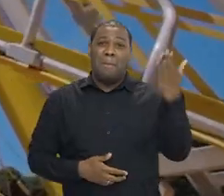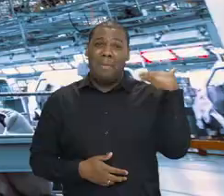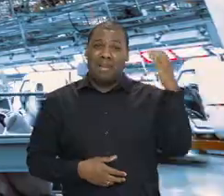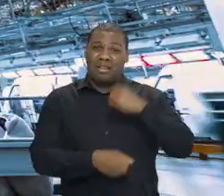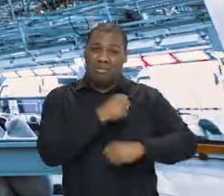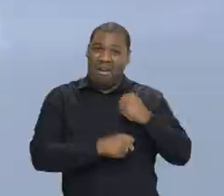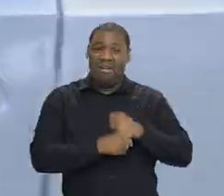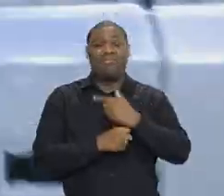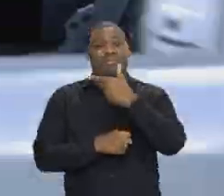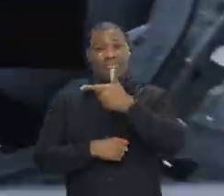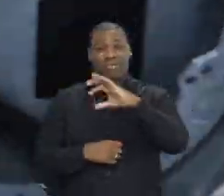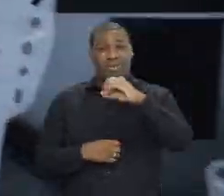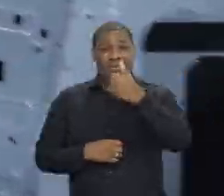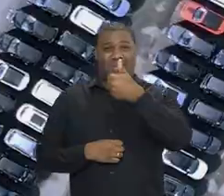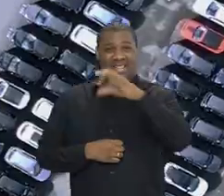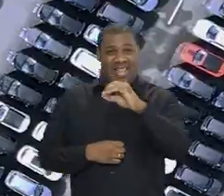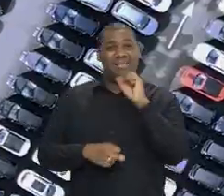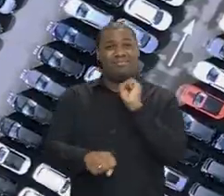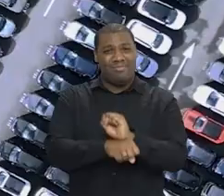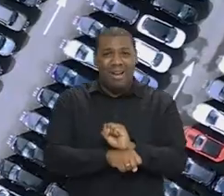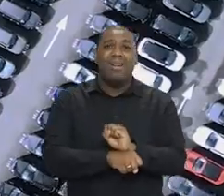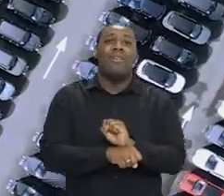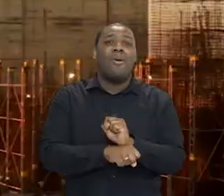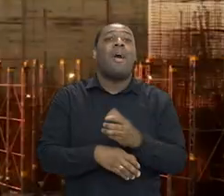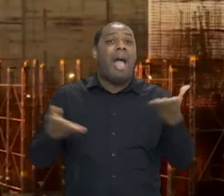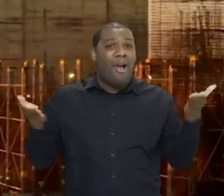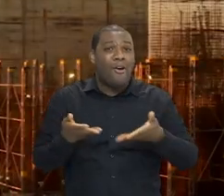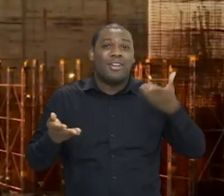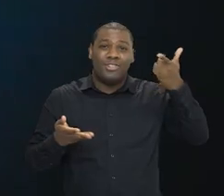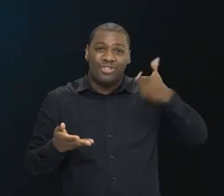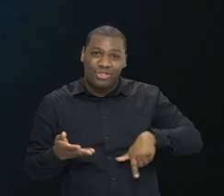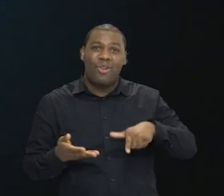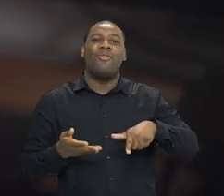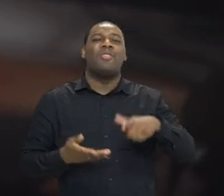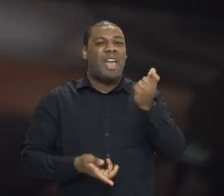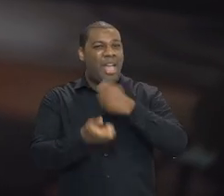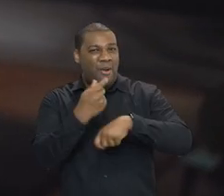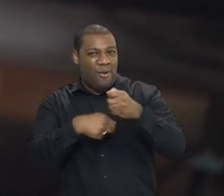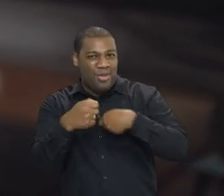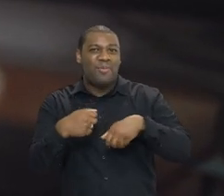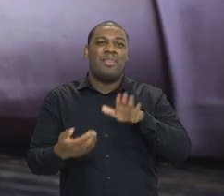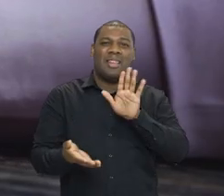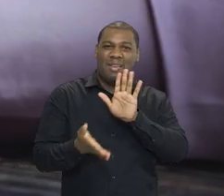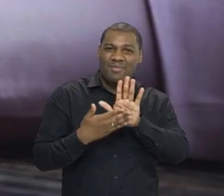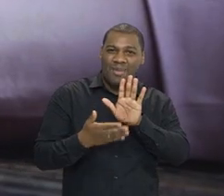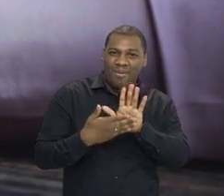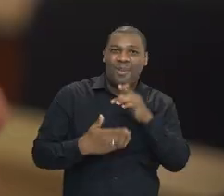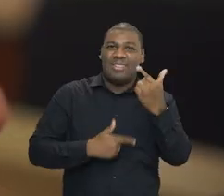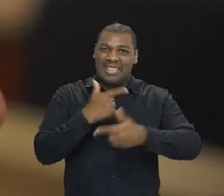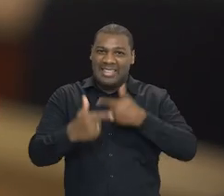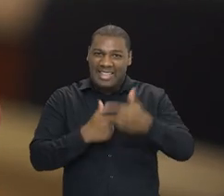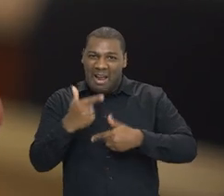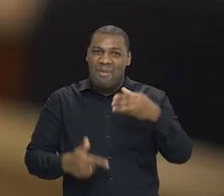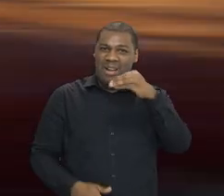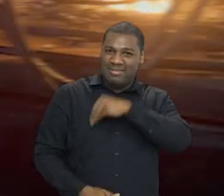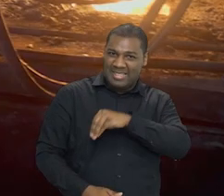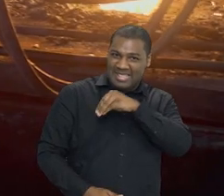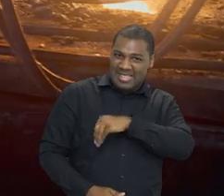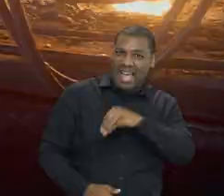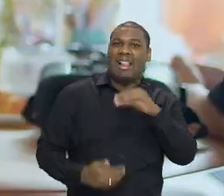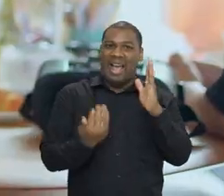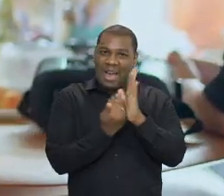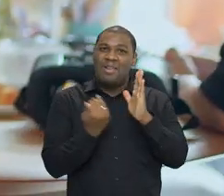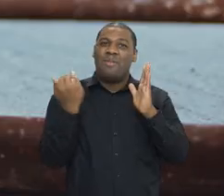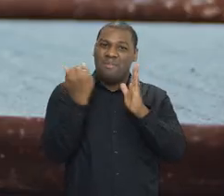assim desde 2010. A melhora do cenário econômico se traduz em mais oferta de empregos e melhores salários para todas